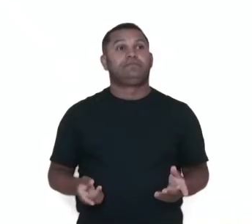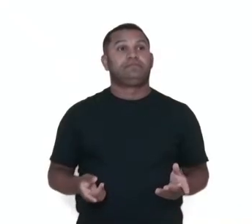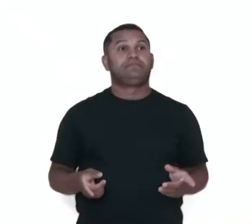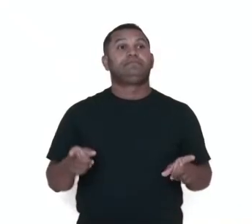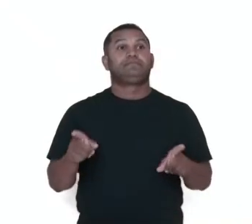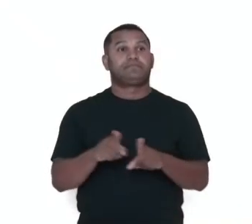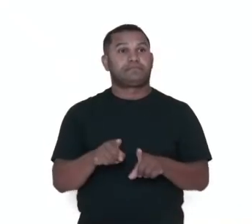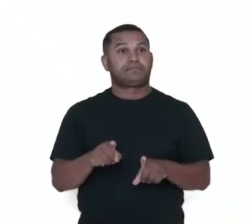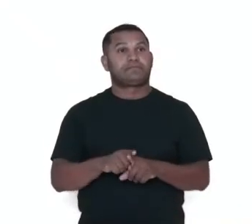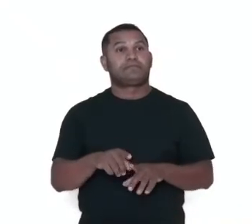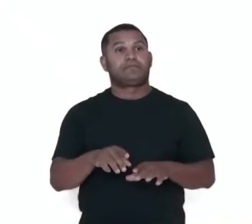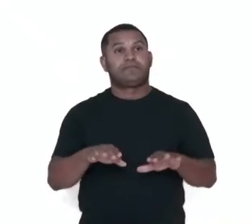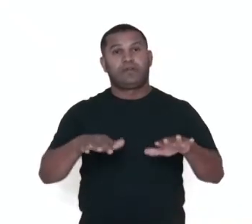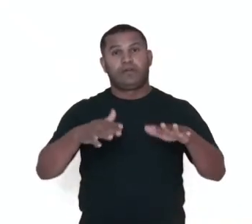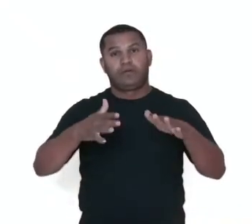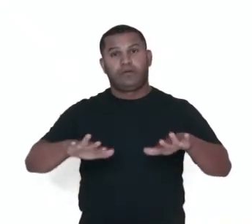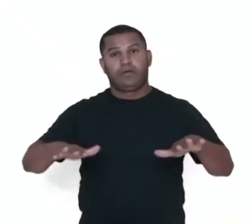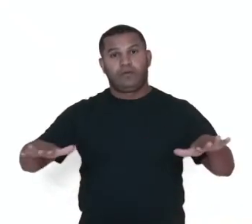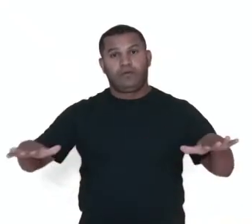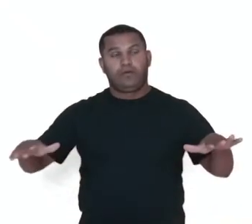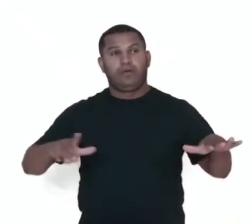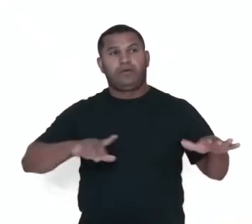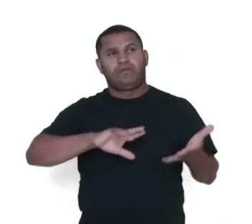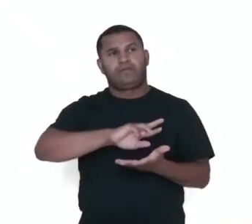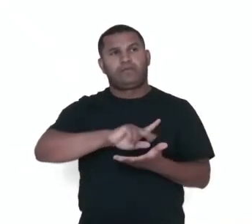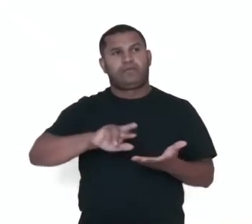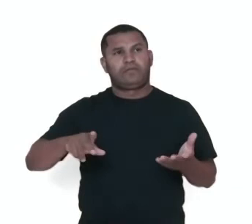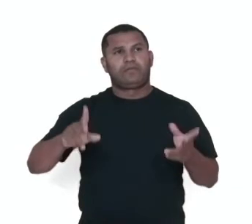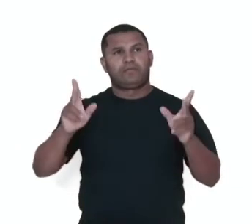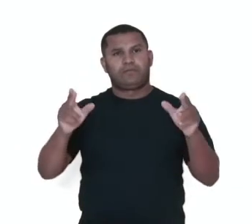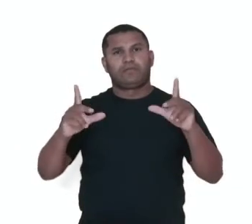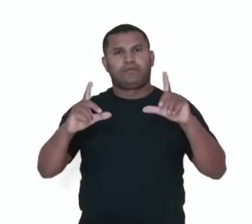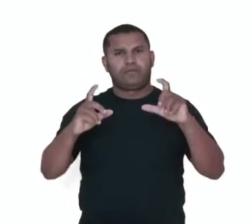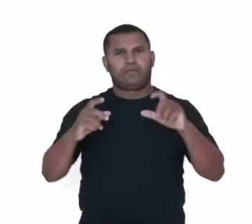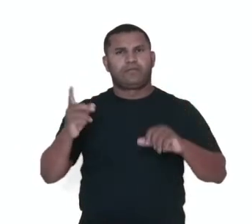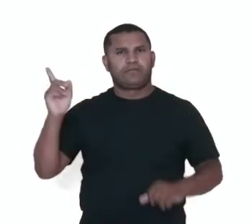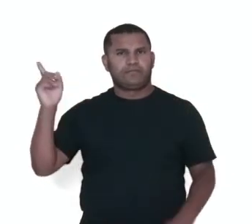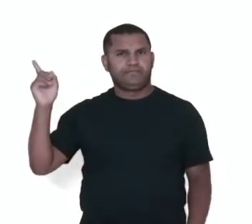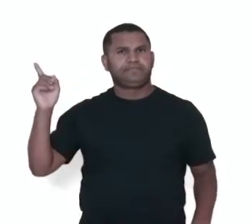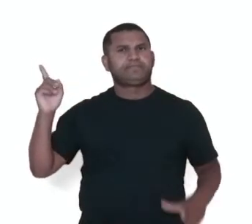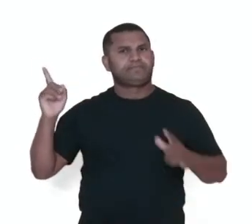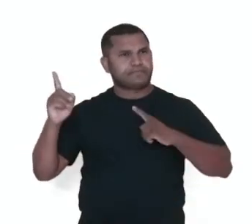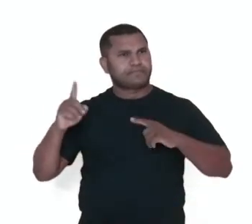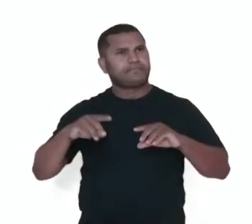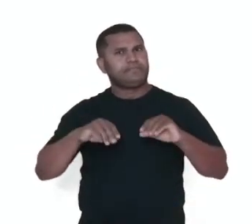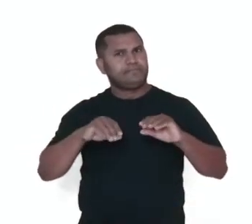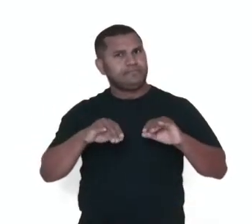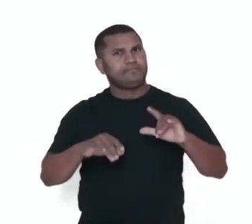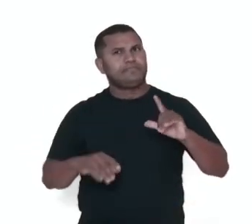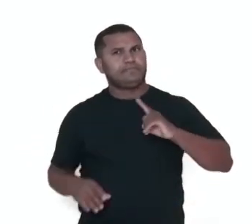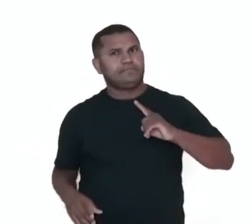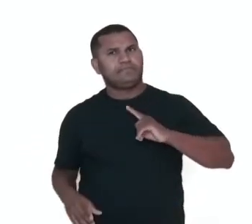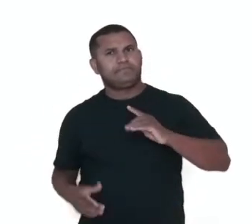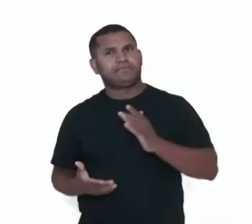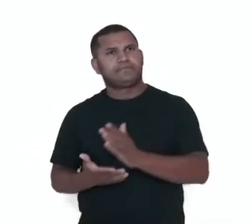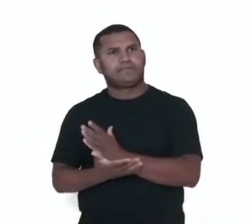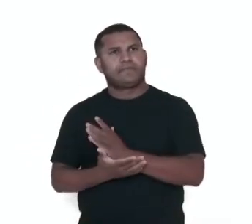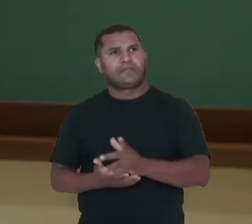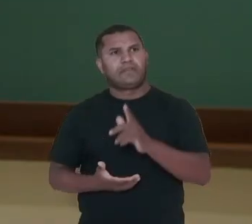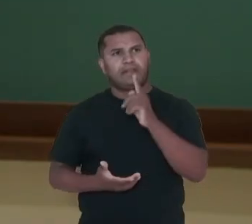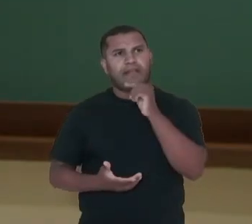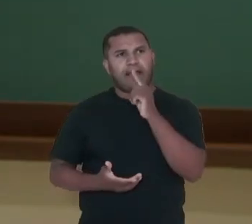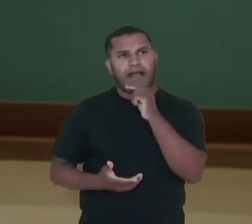diferentes climas, como a gente pode constatar aqui até mesmo no solo, tá? Desde que o solo esteja úmido